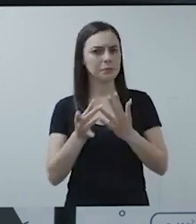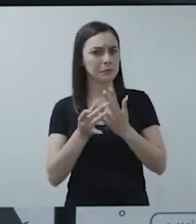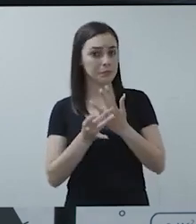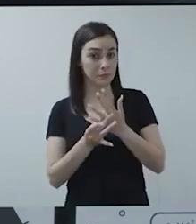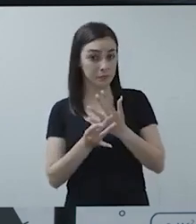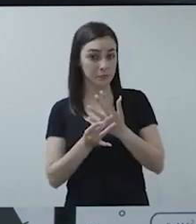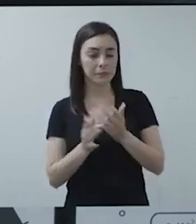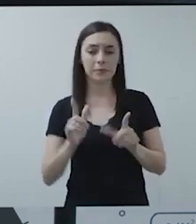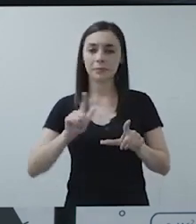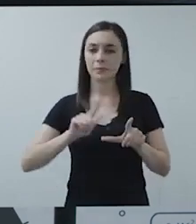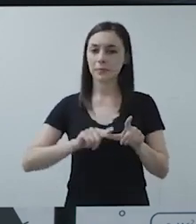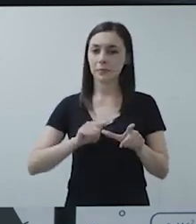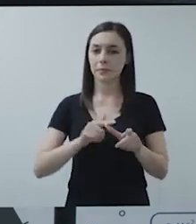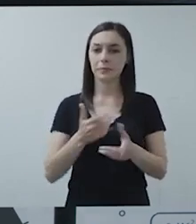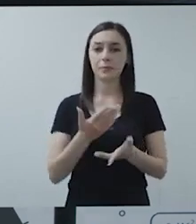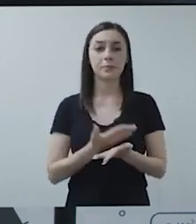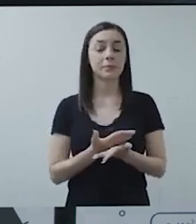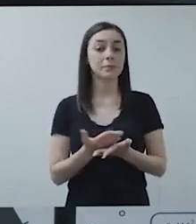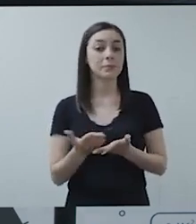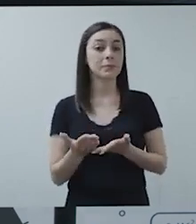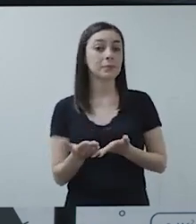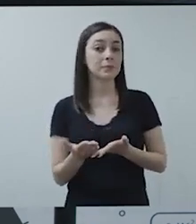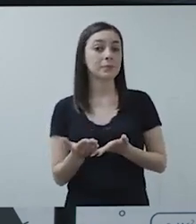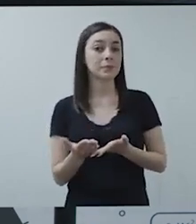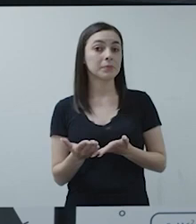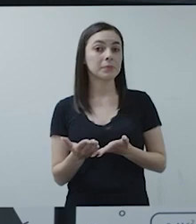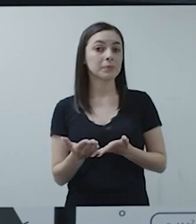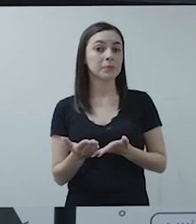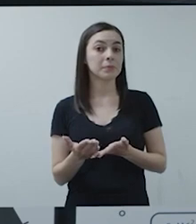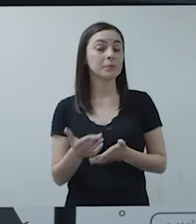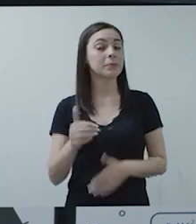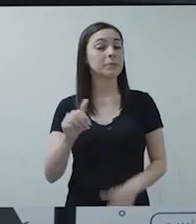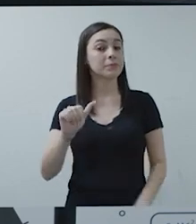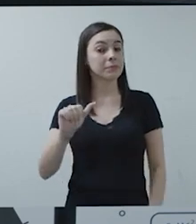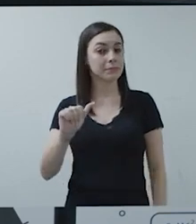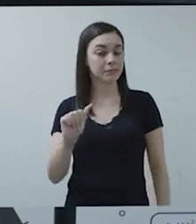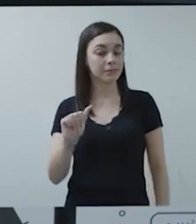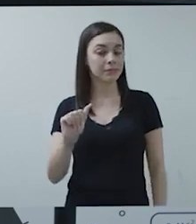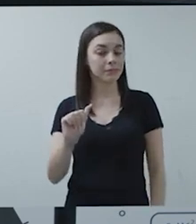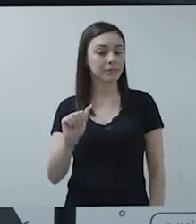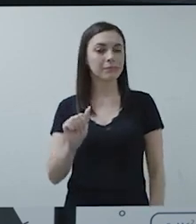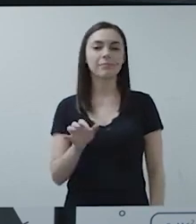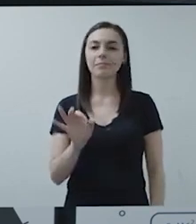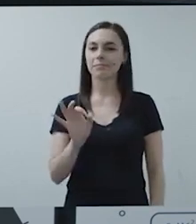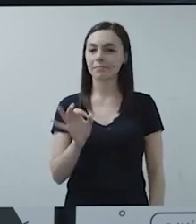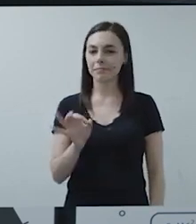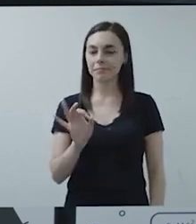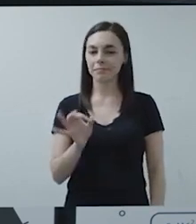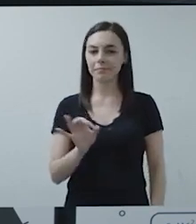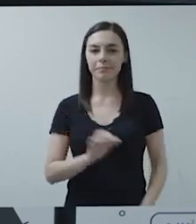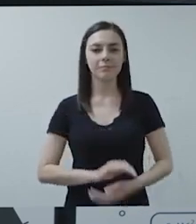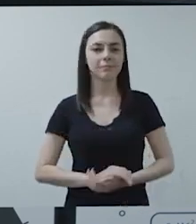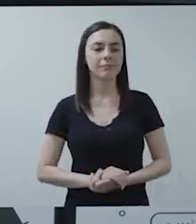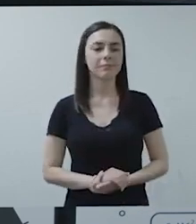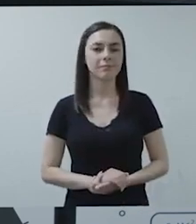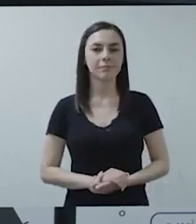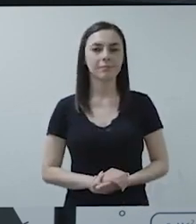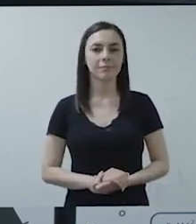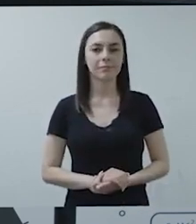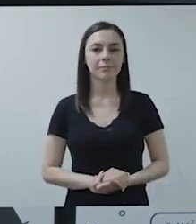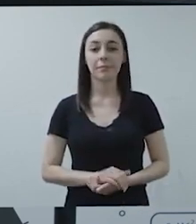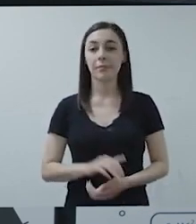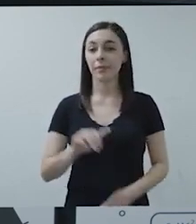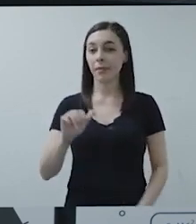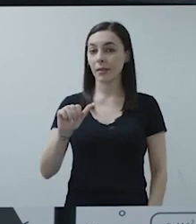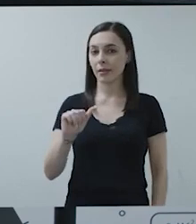Anel começa com a letra A. Muito bem. A